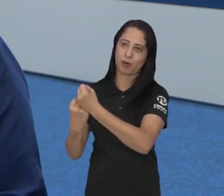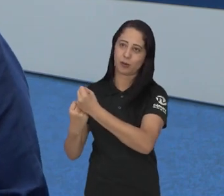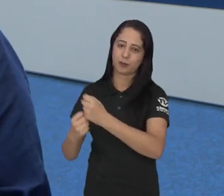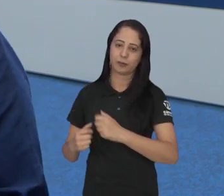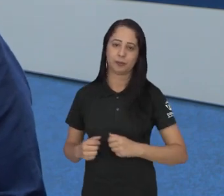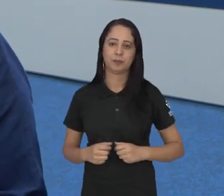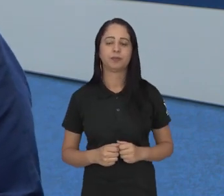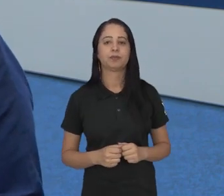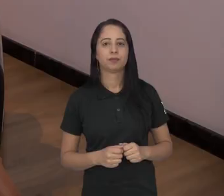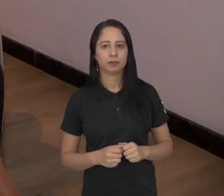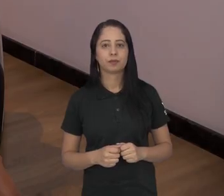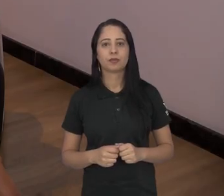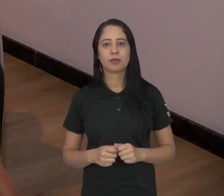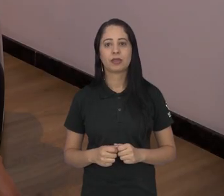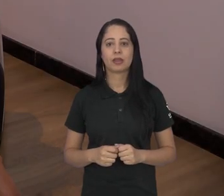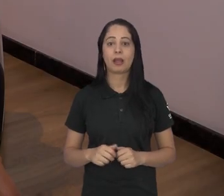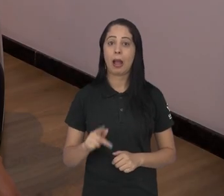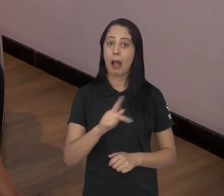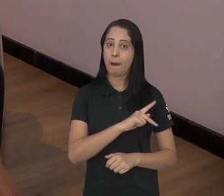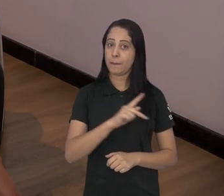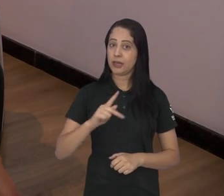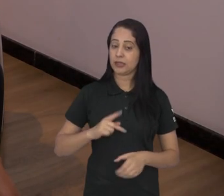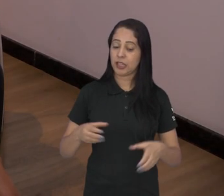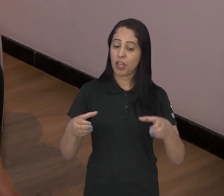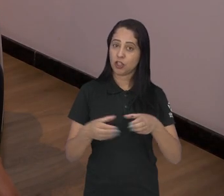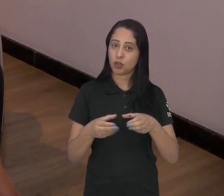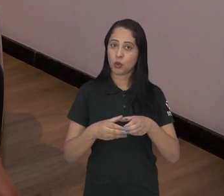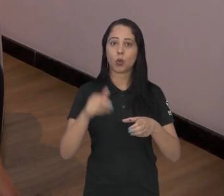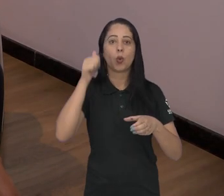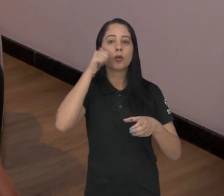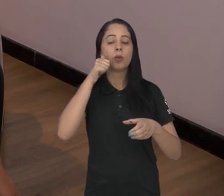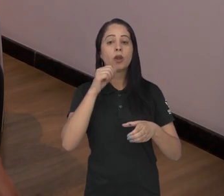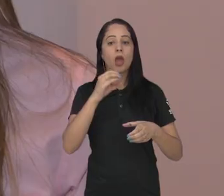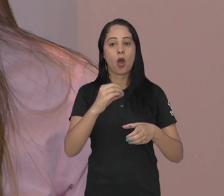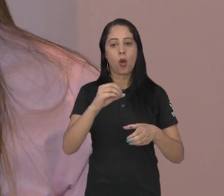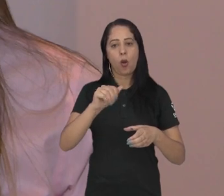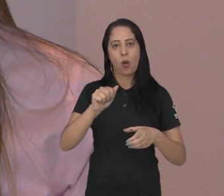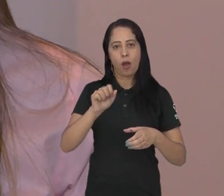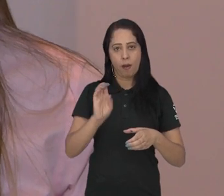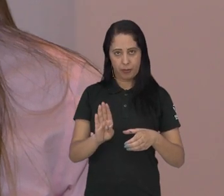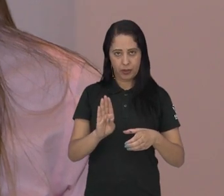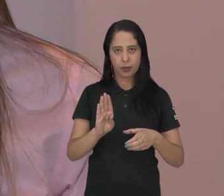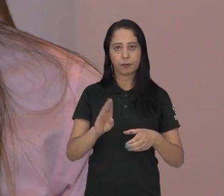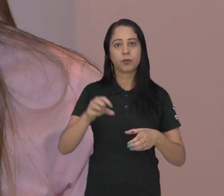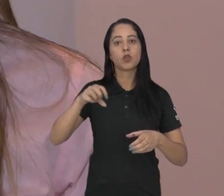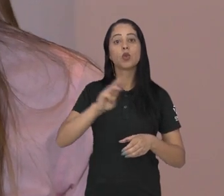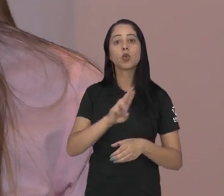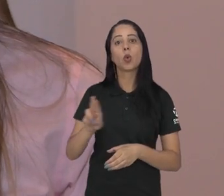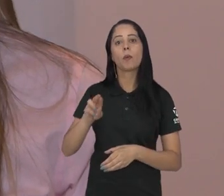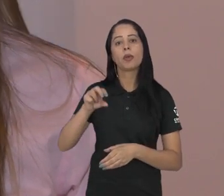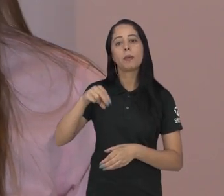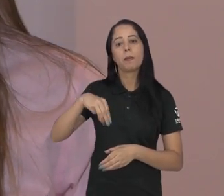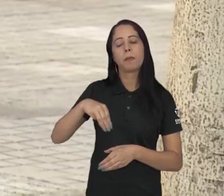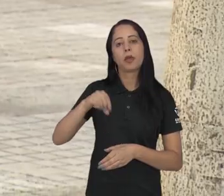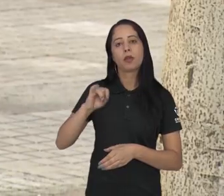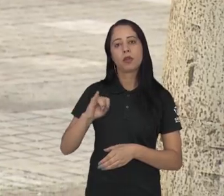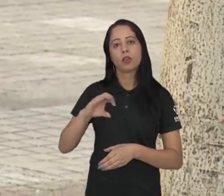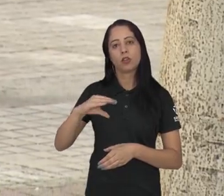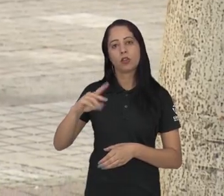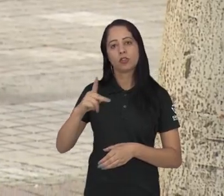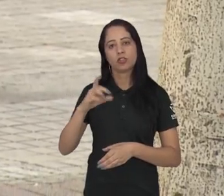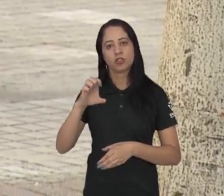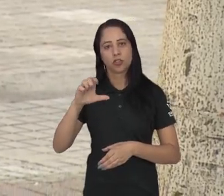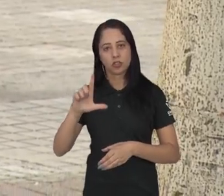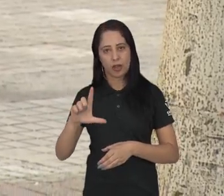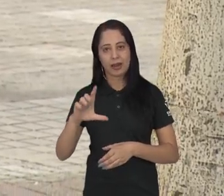né da rede para presidente da Comissão de mulheres da OAB Michele Alves ações para proteção dos